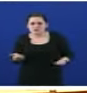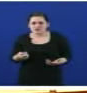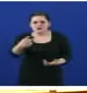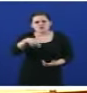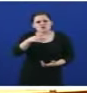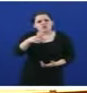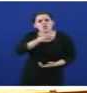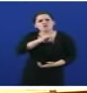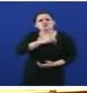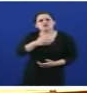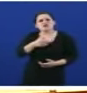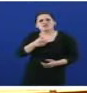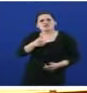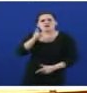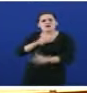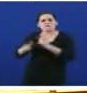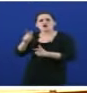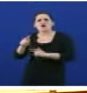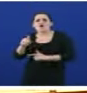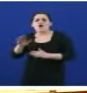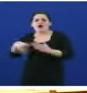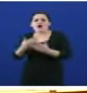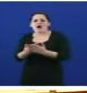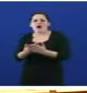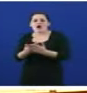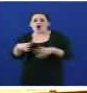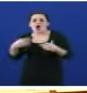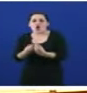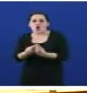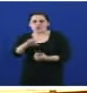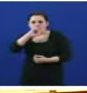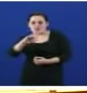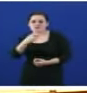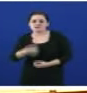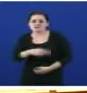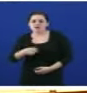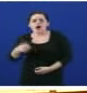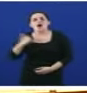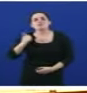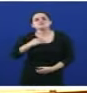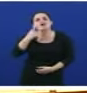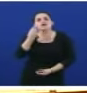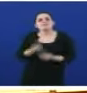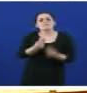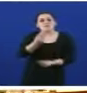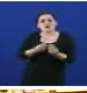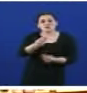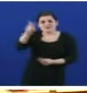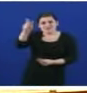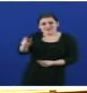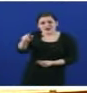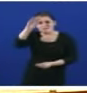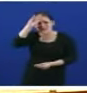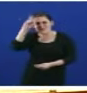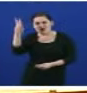cando viaxeu no séquito do arcebisfo de Santiago coas seus colaboradores aproveitar que no mes de maio vai pasar catro días en Portugal.